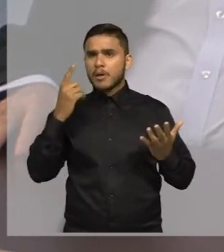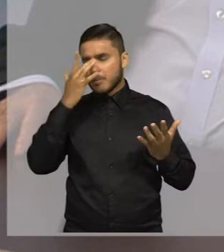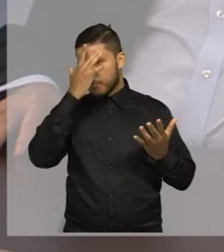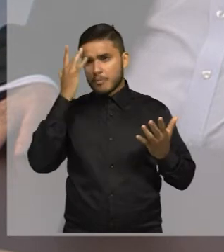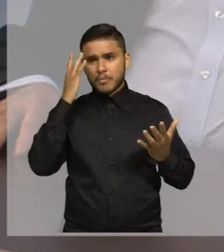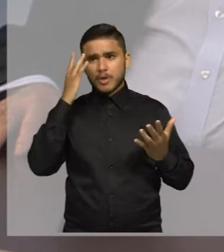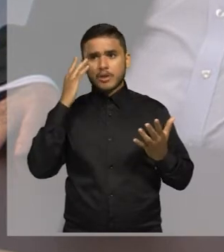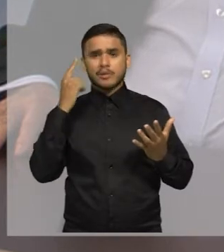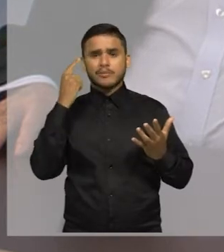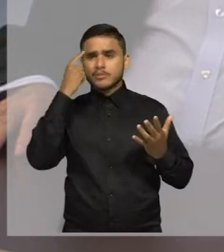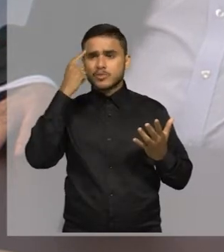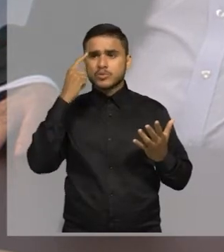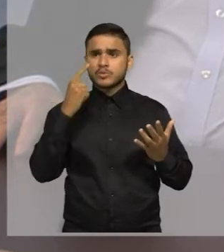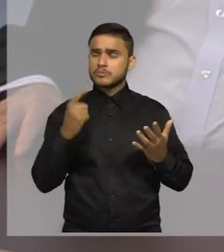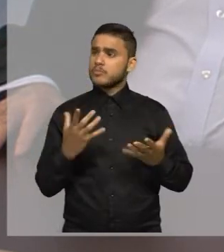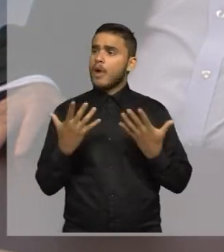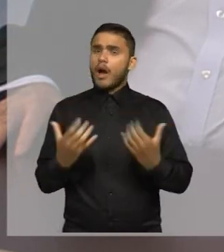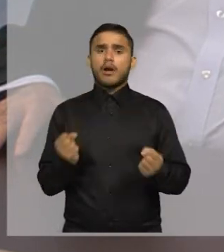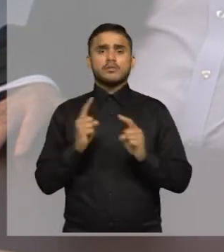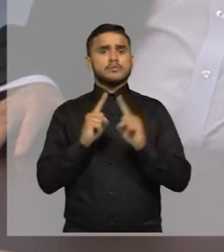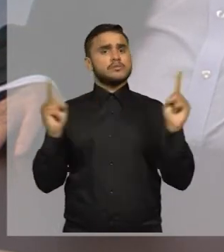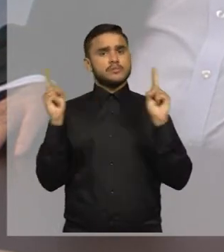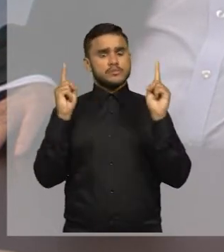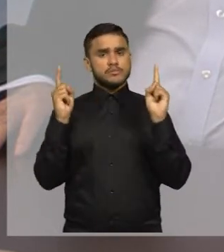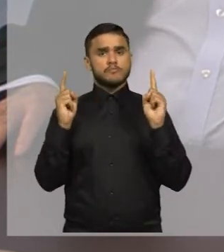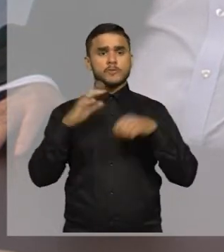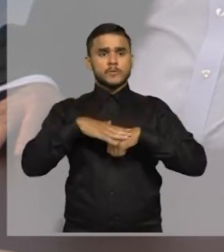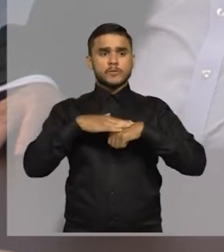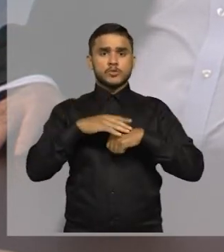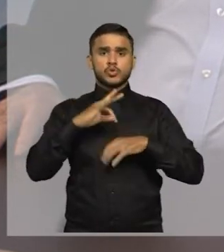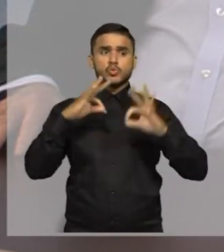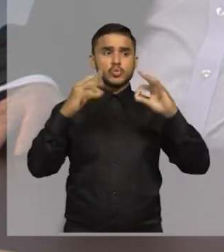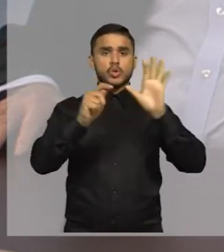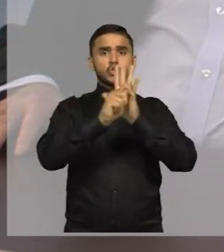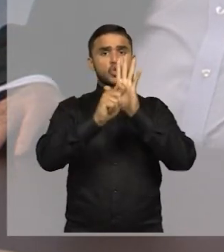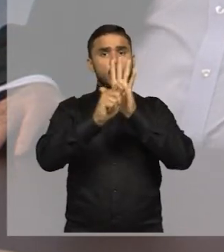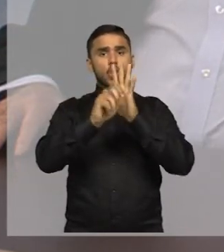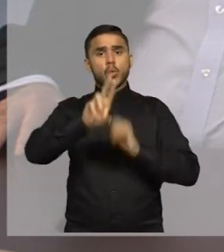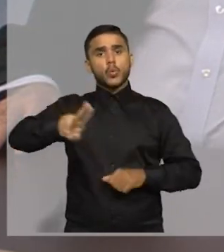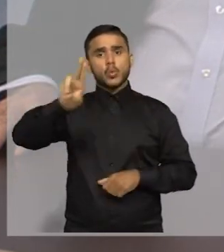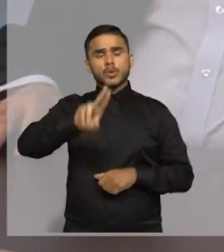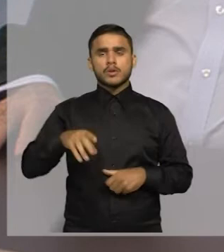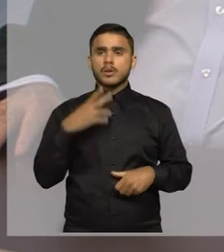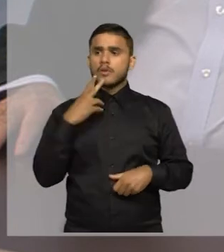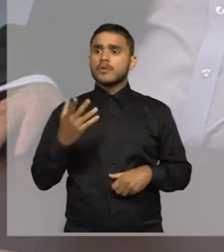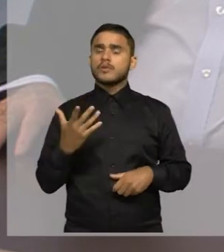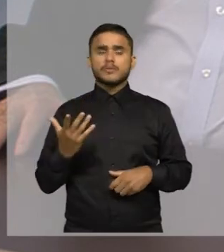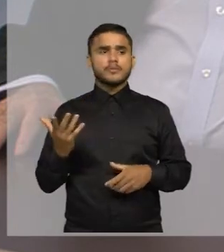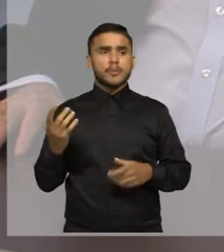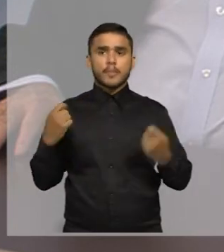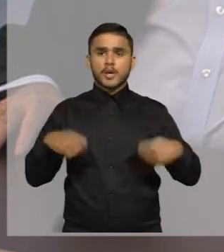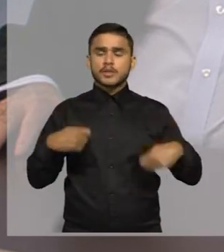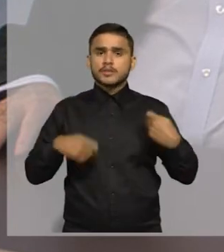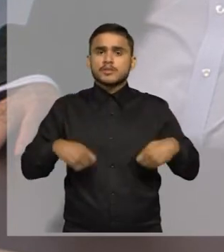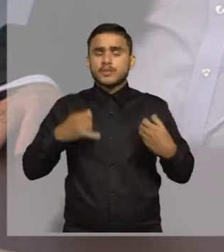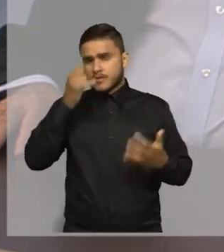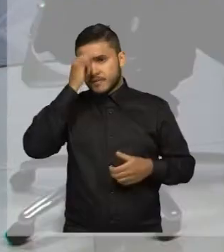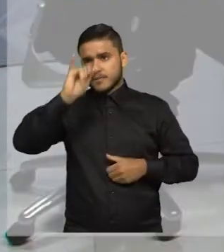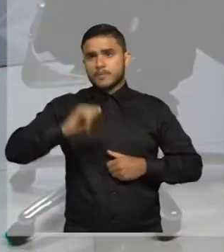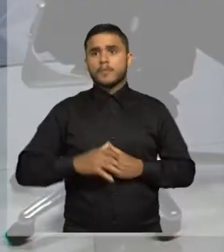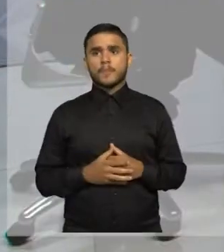uma sociedade quando ela quer uma coisa. Então, a sociedade quer se drogar. E não tem quem segure isso. Se é